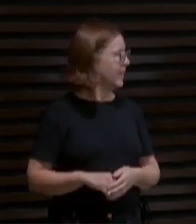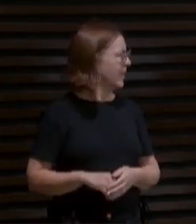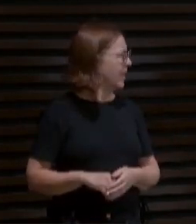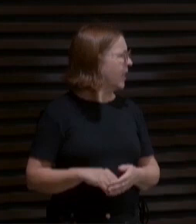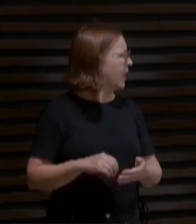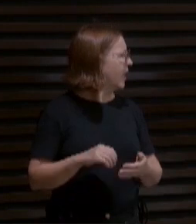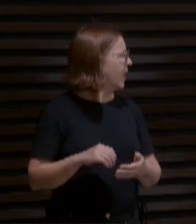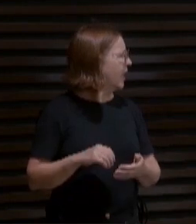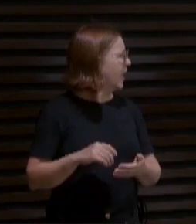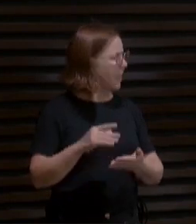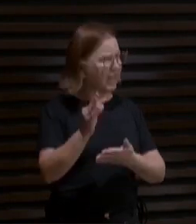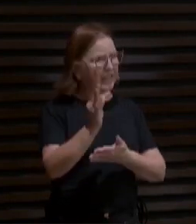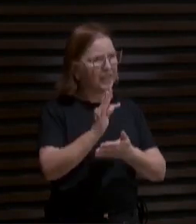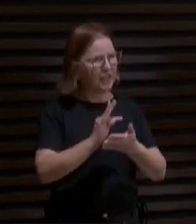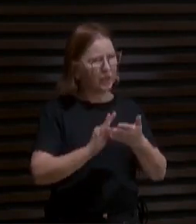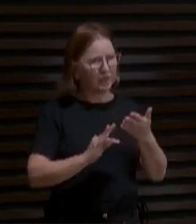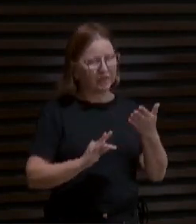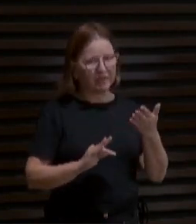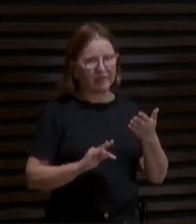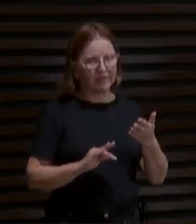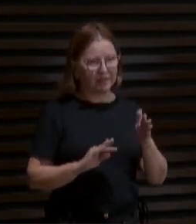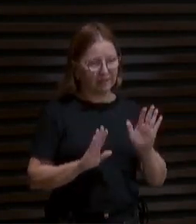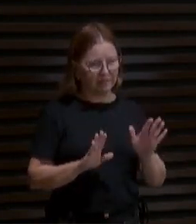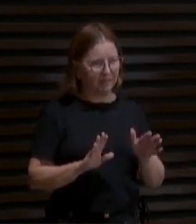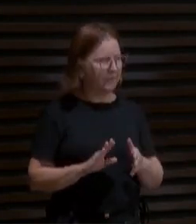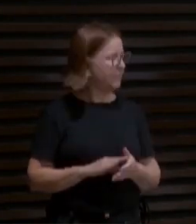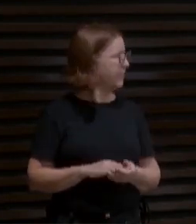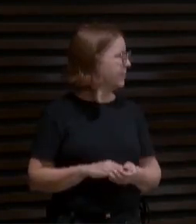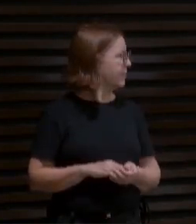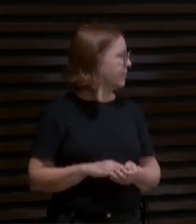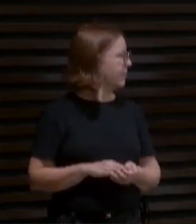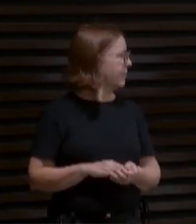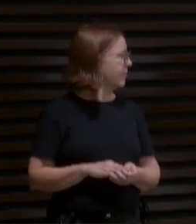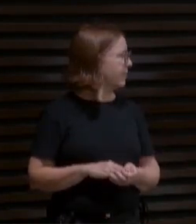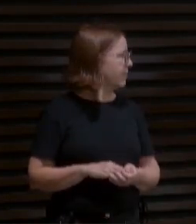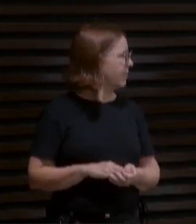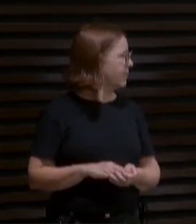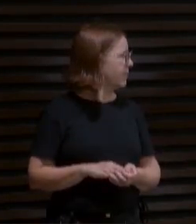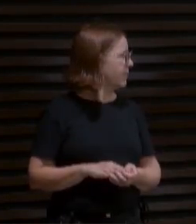no texto. Nem mexemos no texto.